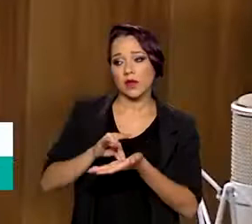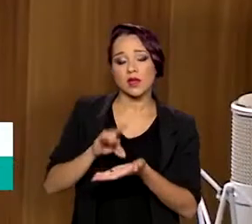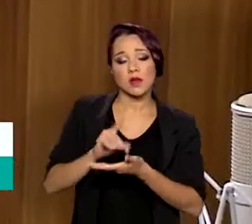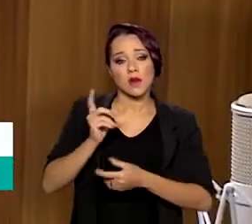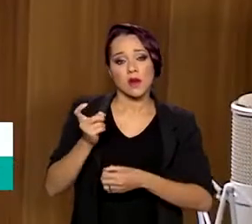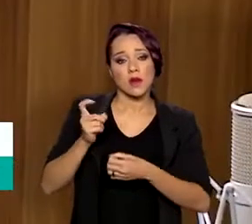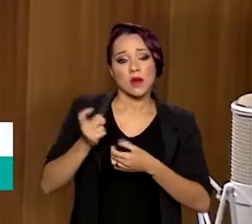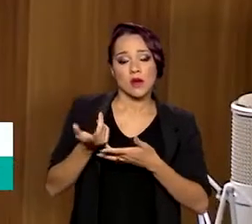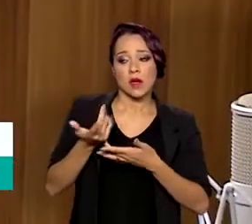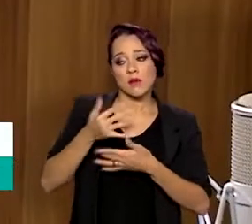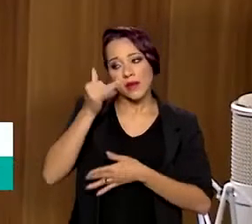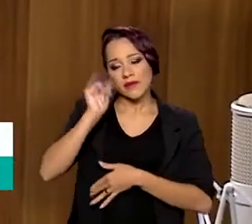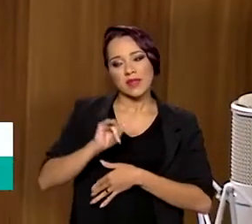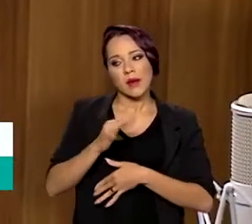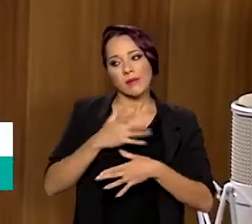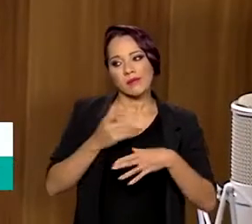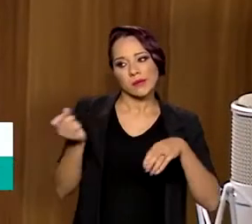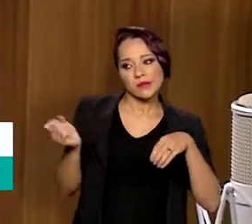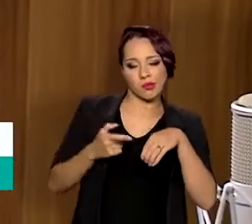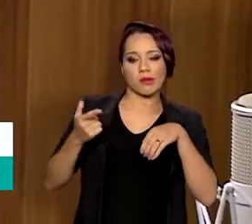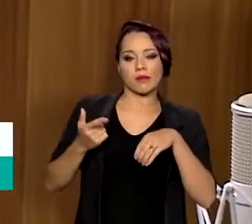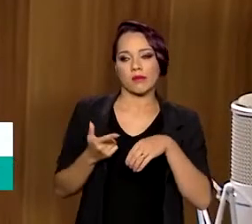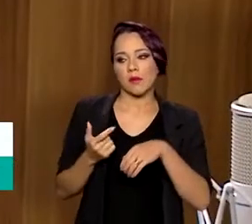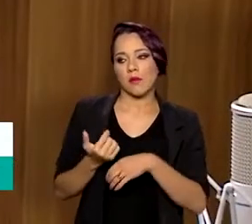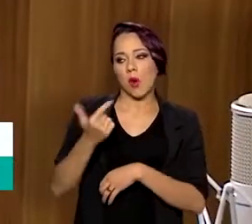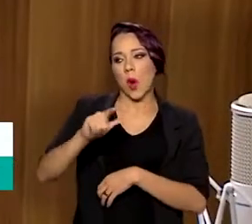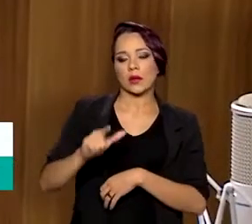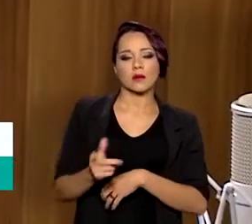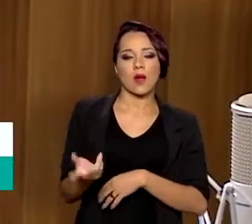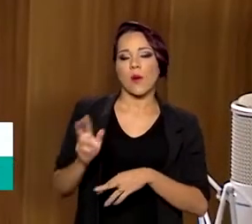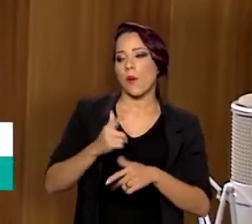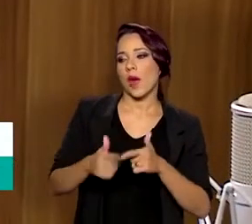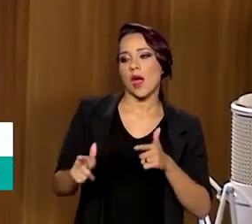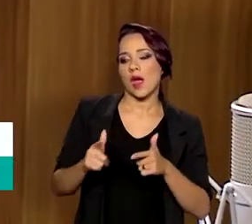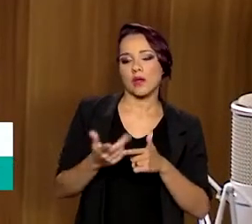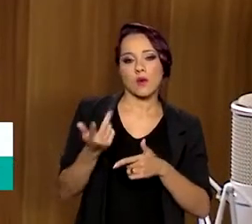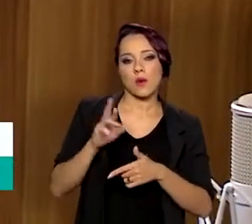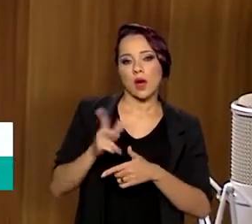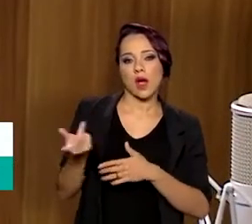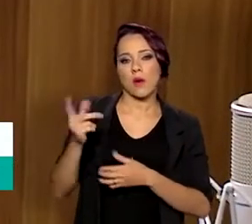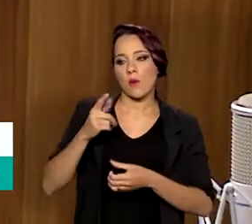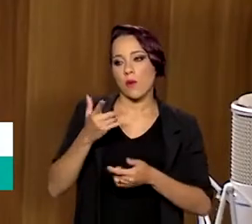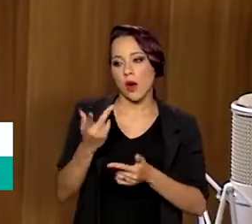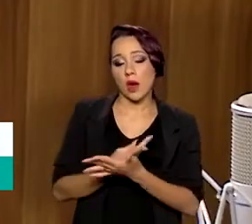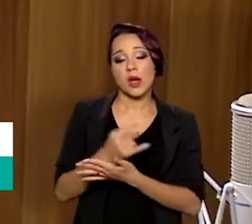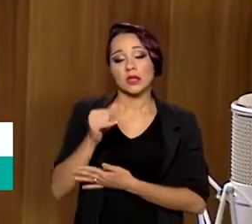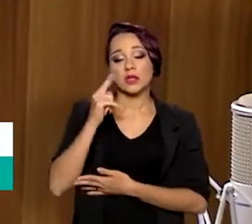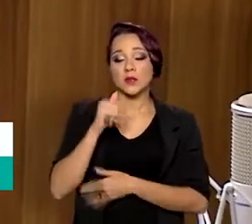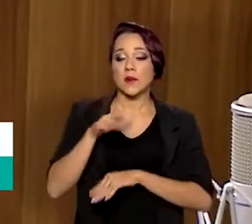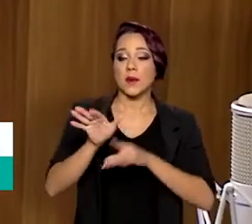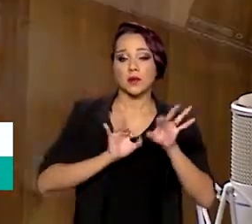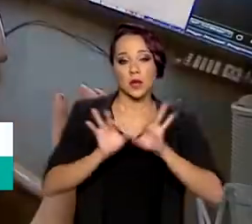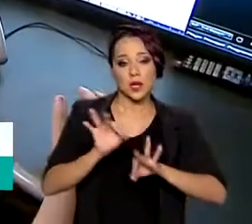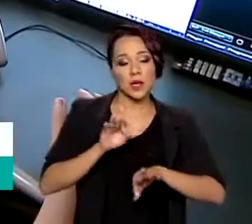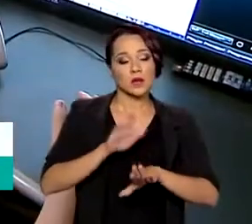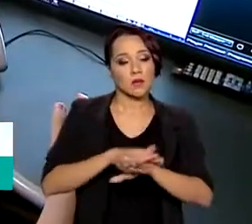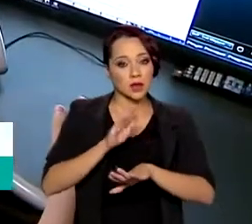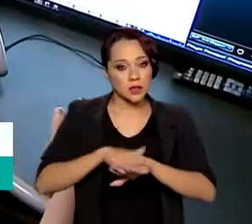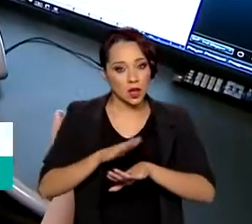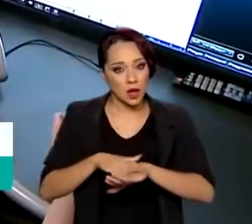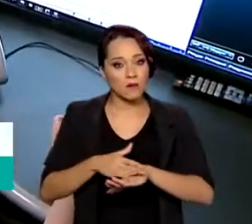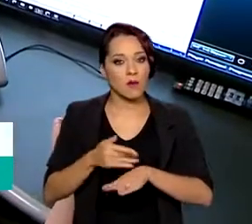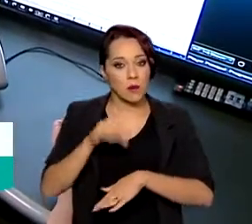voltar para a gente não sofrer o gol. Isso não é um erro, voltar ao time. É que quando a gente estiver mais organizado, com um pouco mais de tempo, a gente